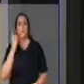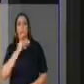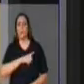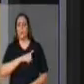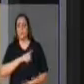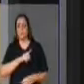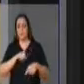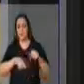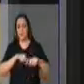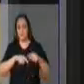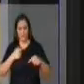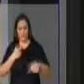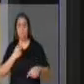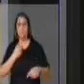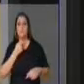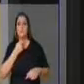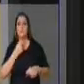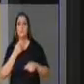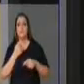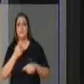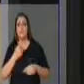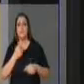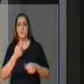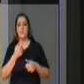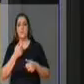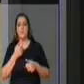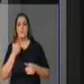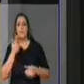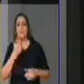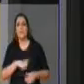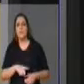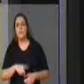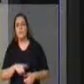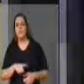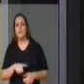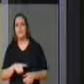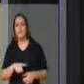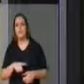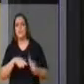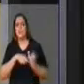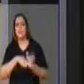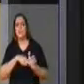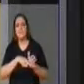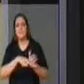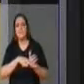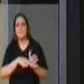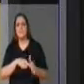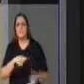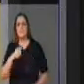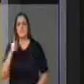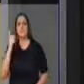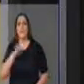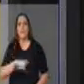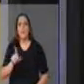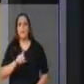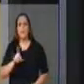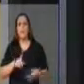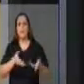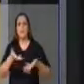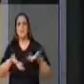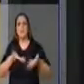aparelho. Ele não tem acesso a uma prótese traqueoesofágica. Ele não tem acesso a uma